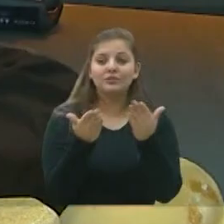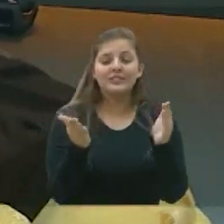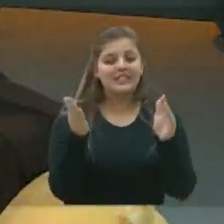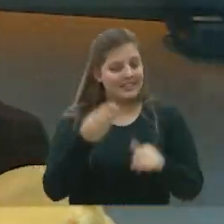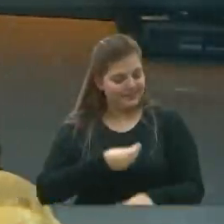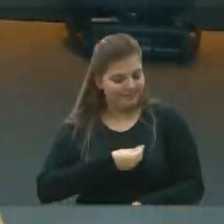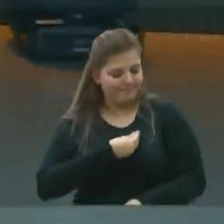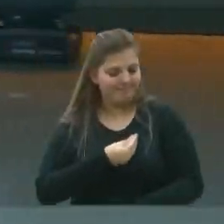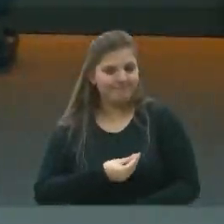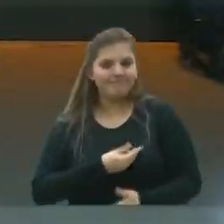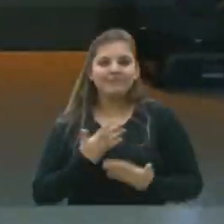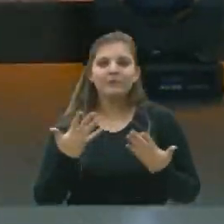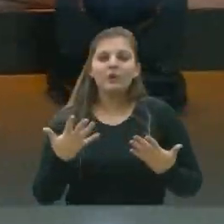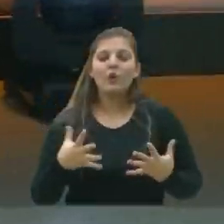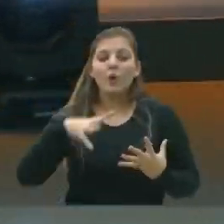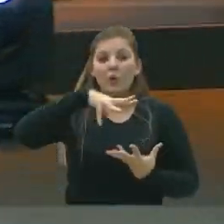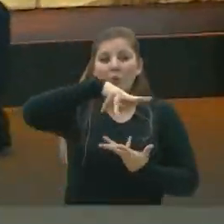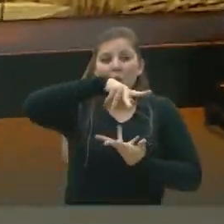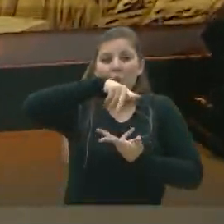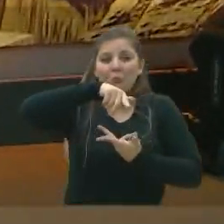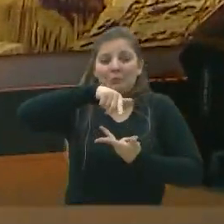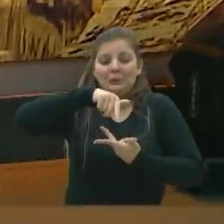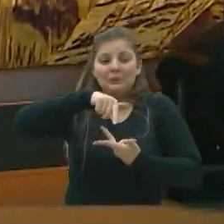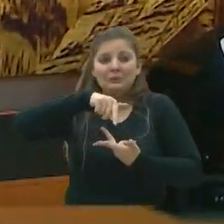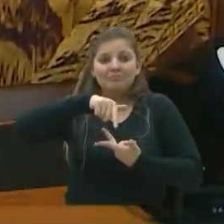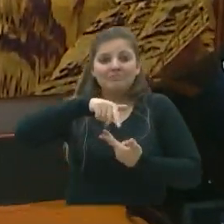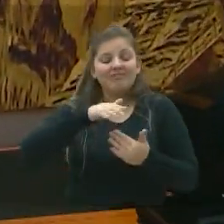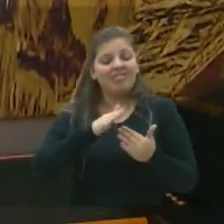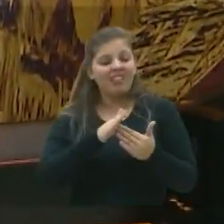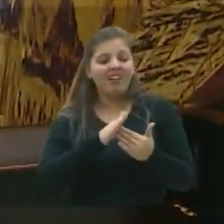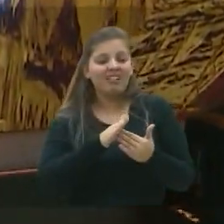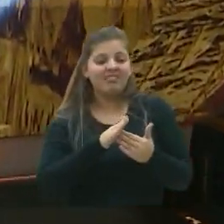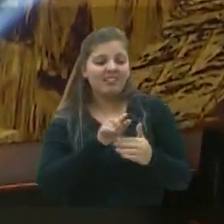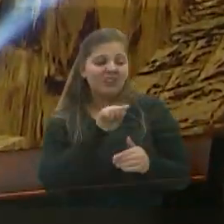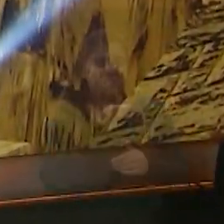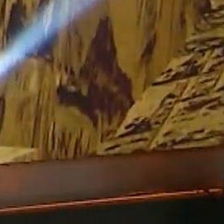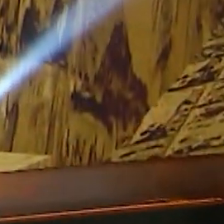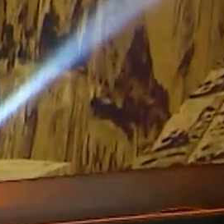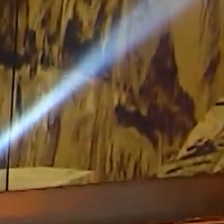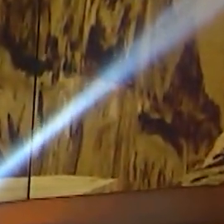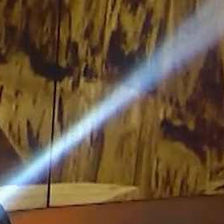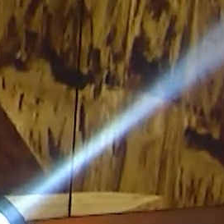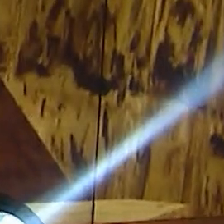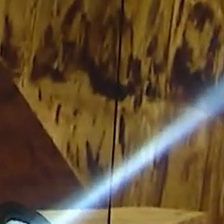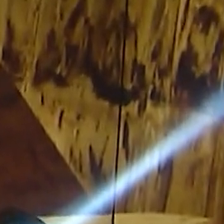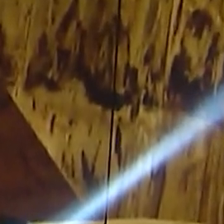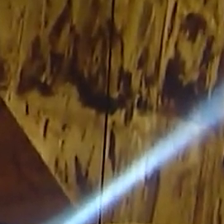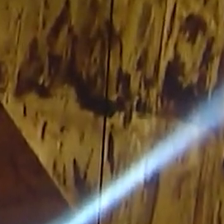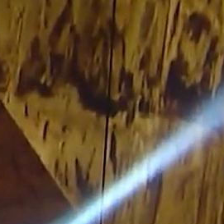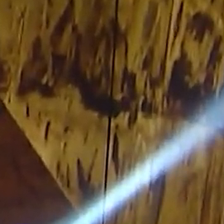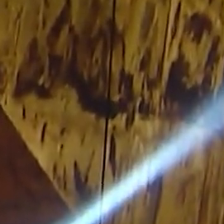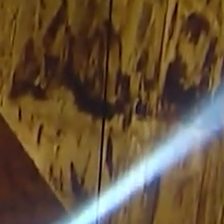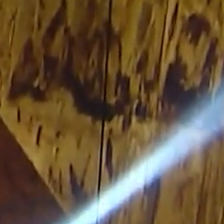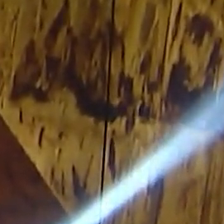estará contigo. O mundo pode até